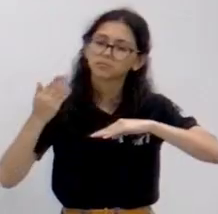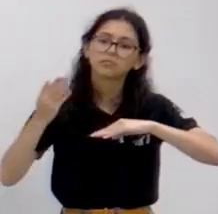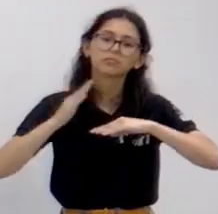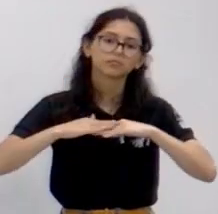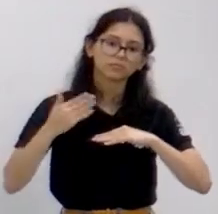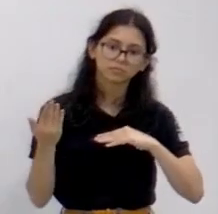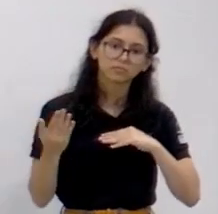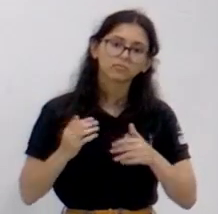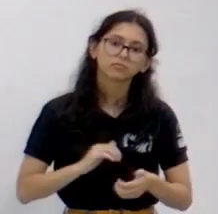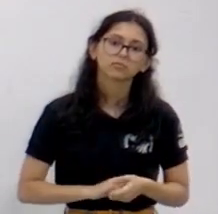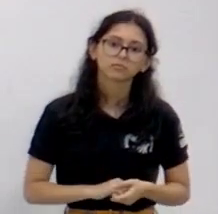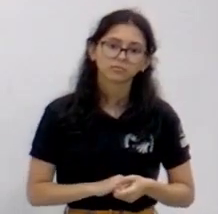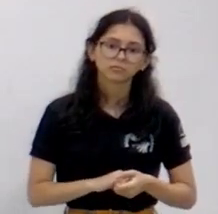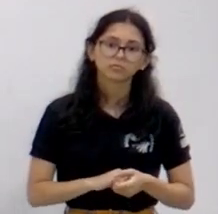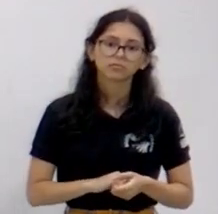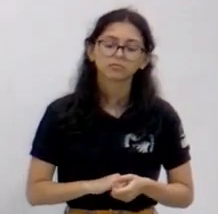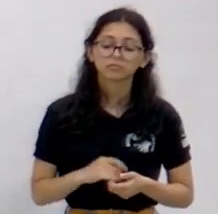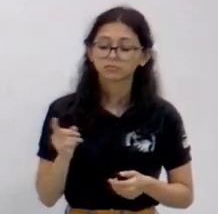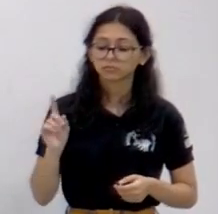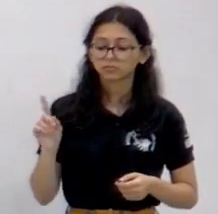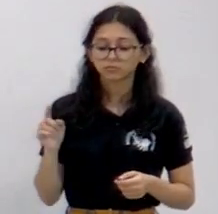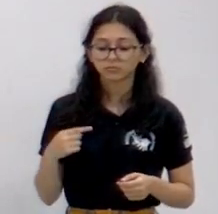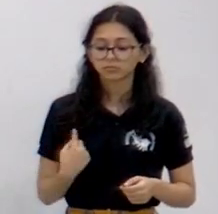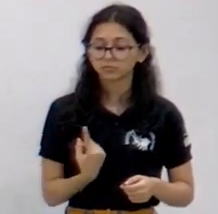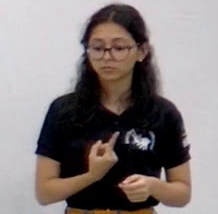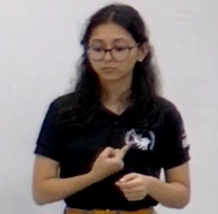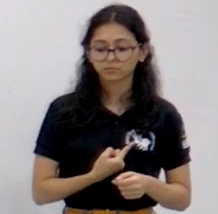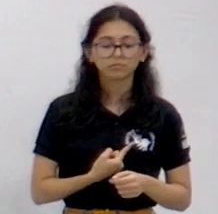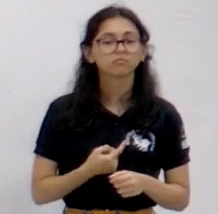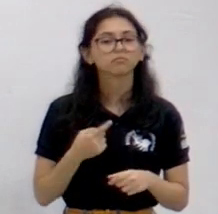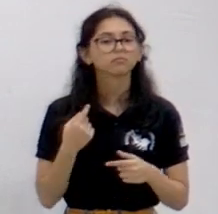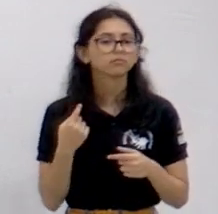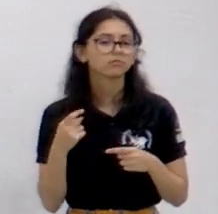a quantidade de lutas e batalhas que muitas vezes temos travado,